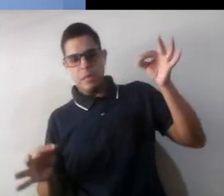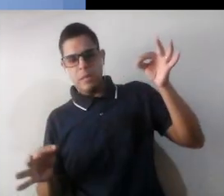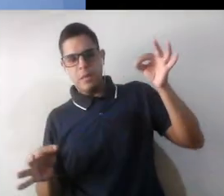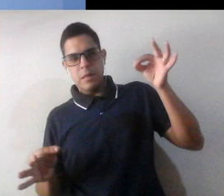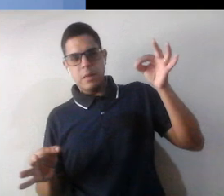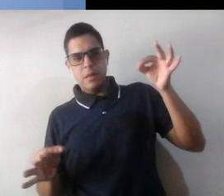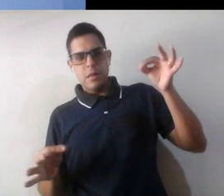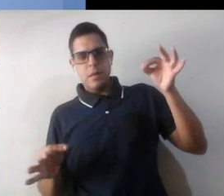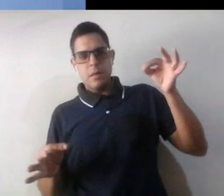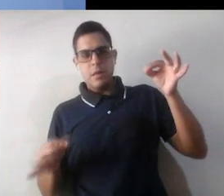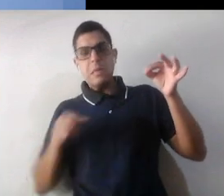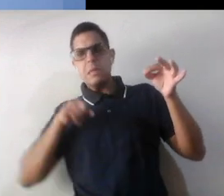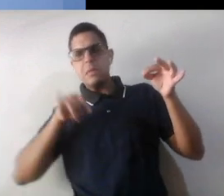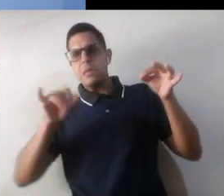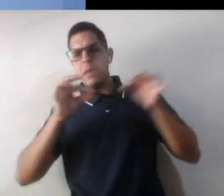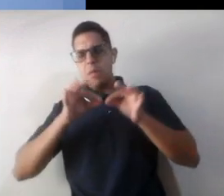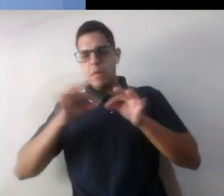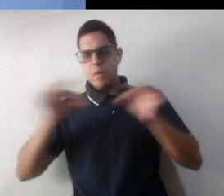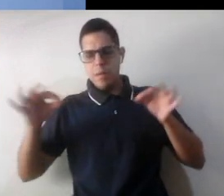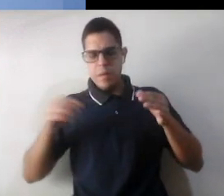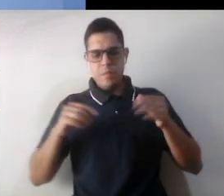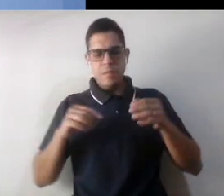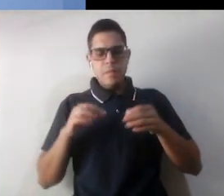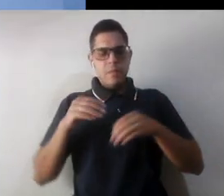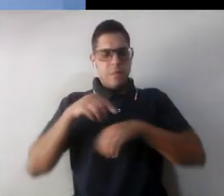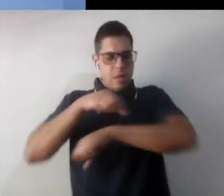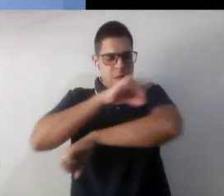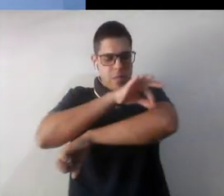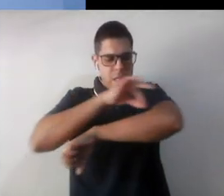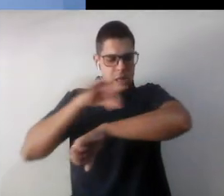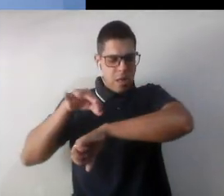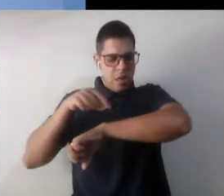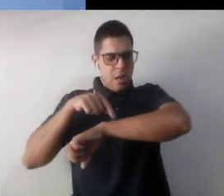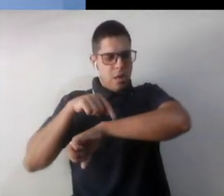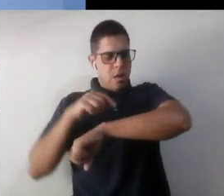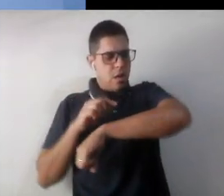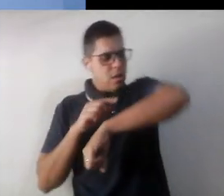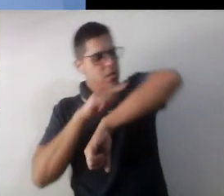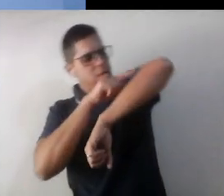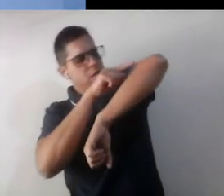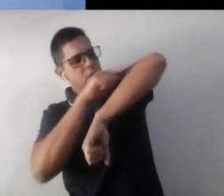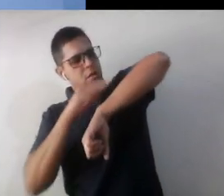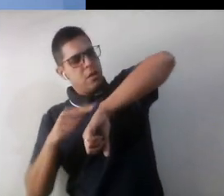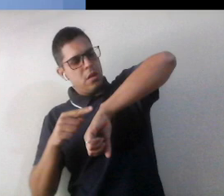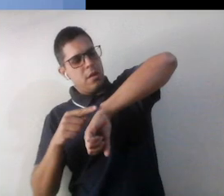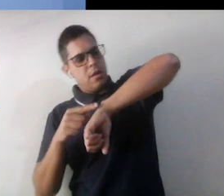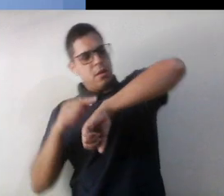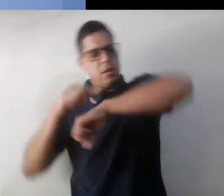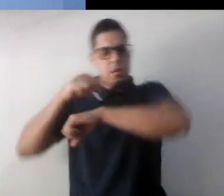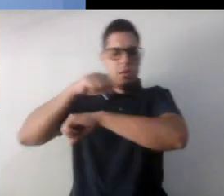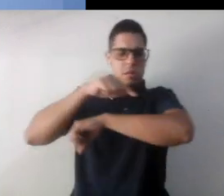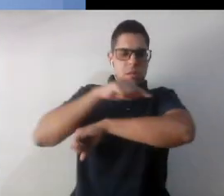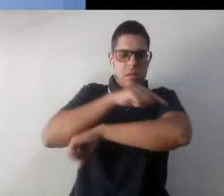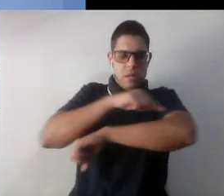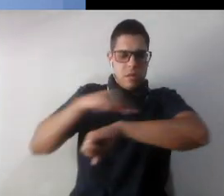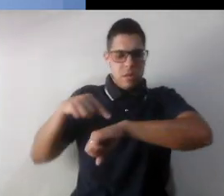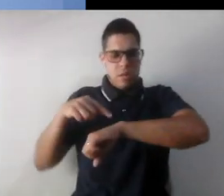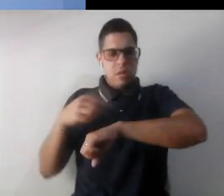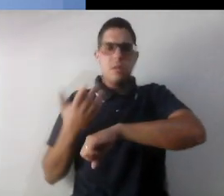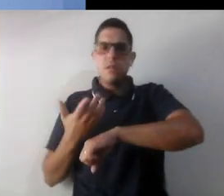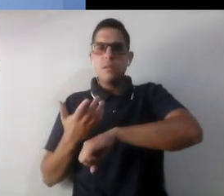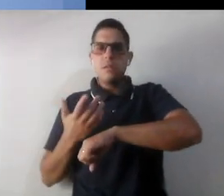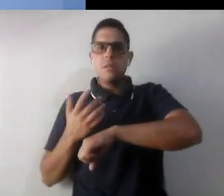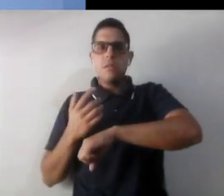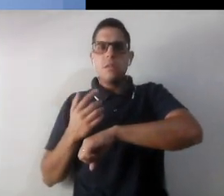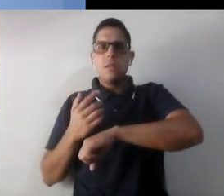pontos. Então, nesse caso, como as medidas devem ser horizontais em topografia, então a